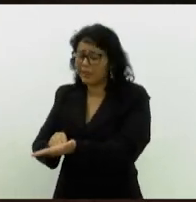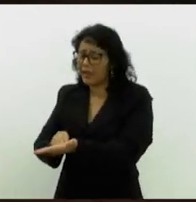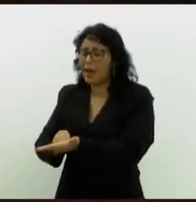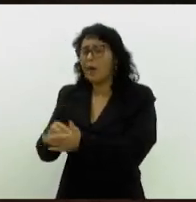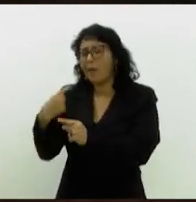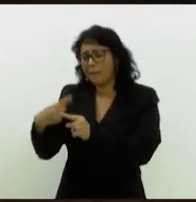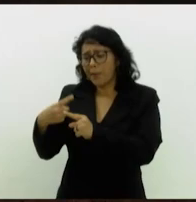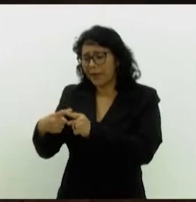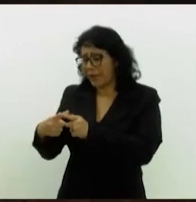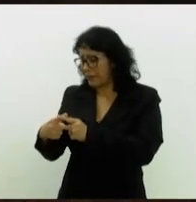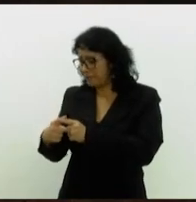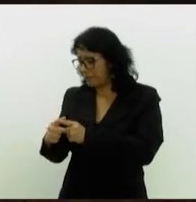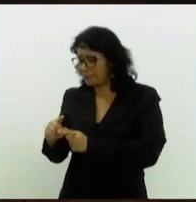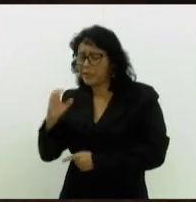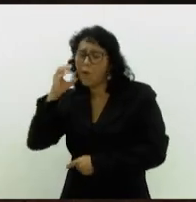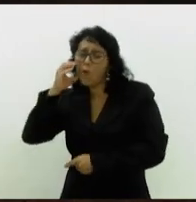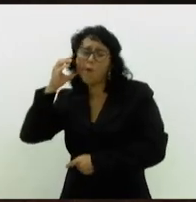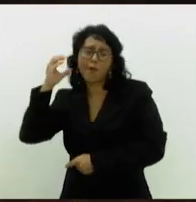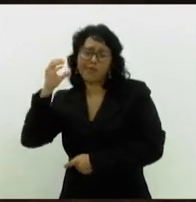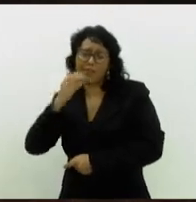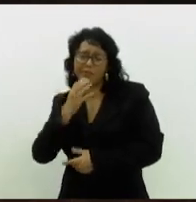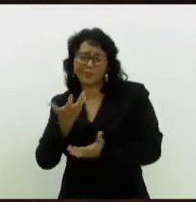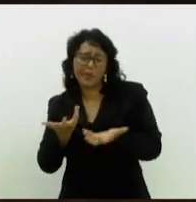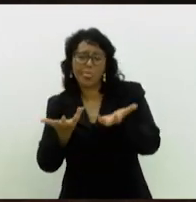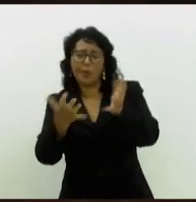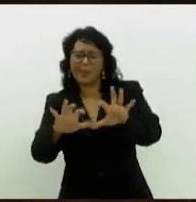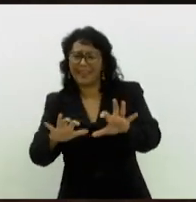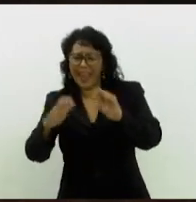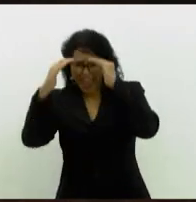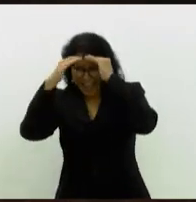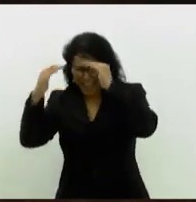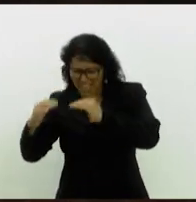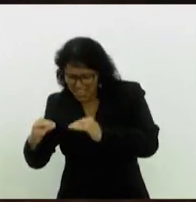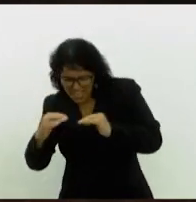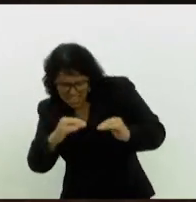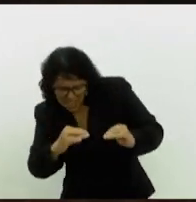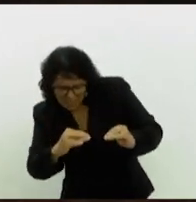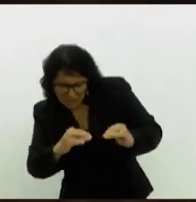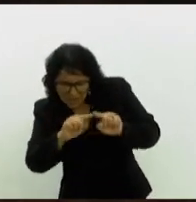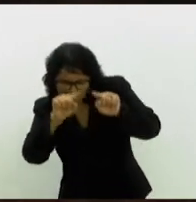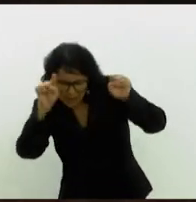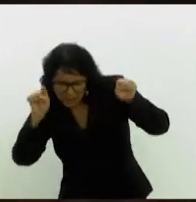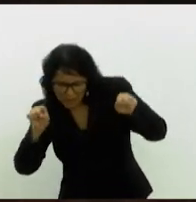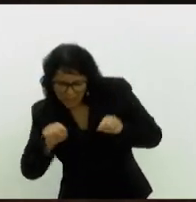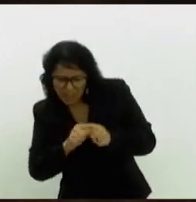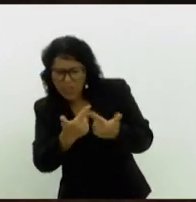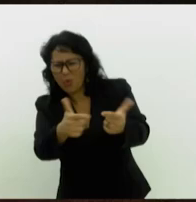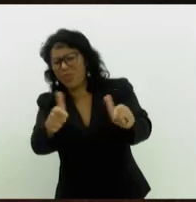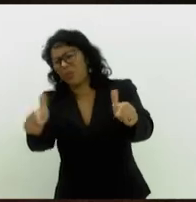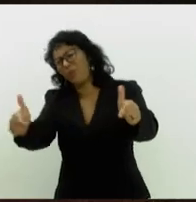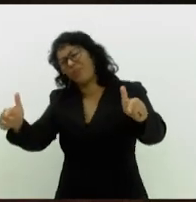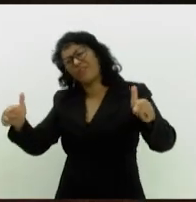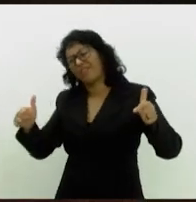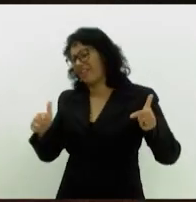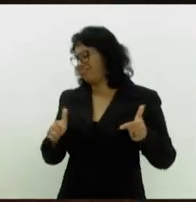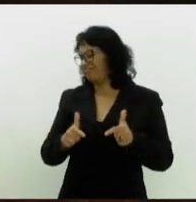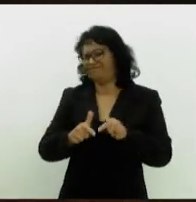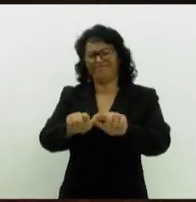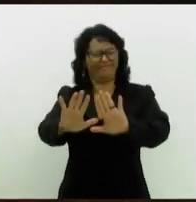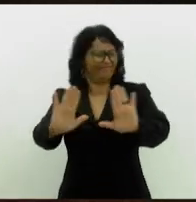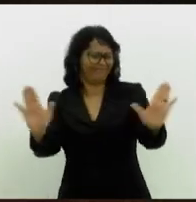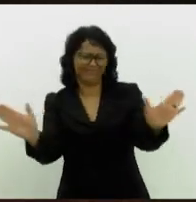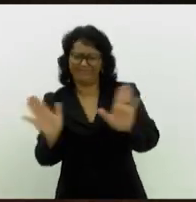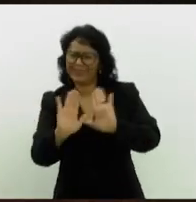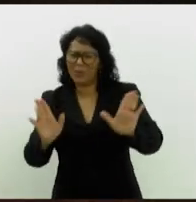traduz apenas uma coisa o desrespeito que ele tem pelos servidores o desrespeito que ele tem